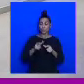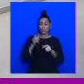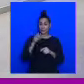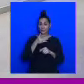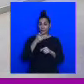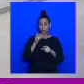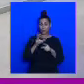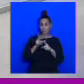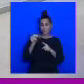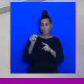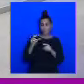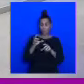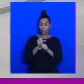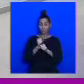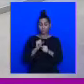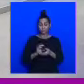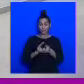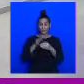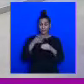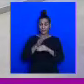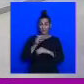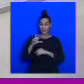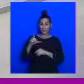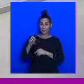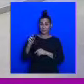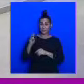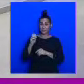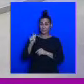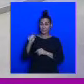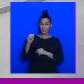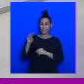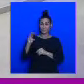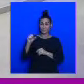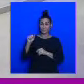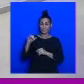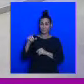vencedoras ou se o prêmio está acumulado acessando loterias.caixa.gov.br.